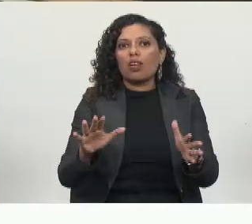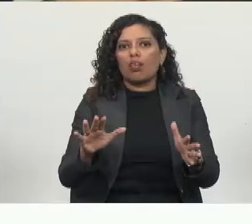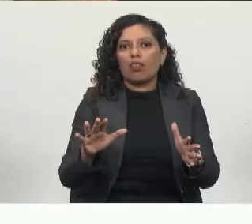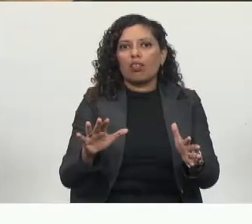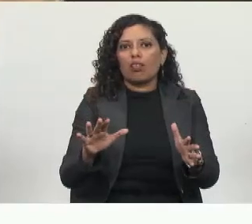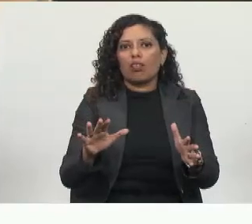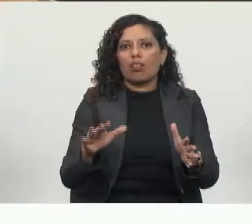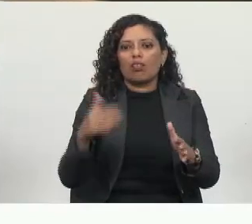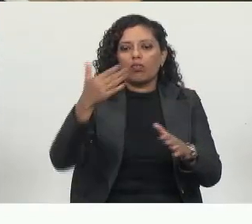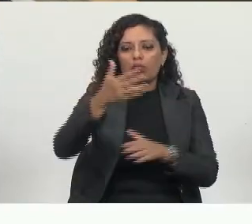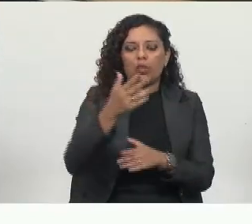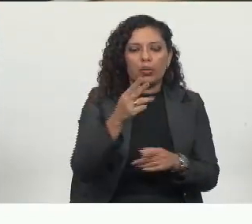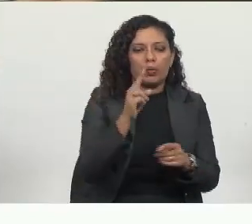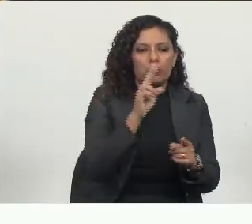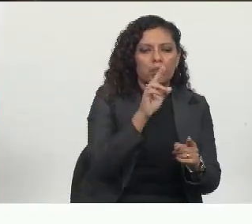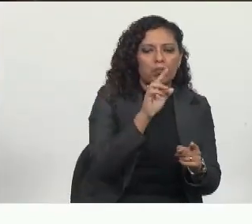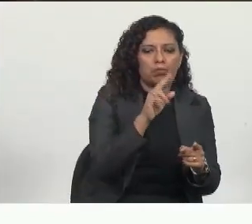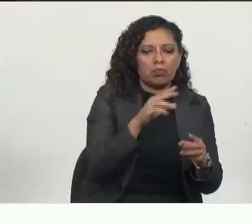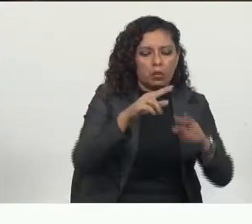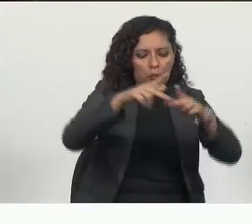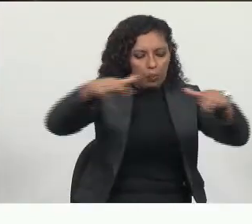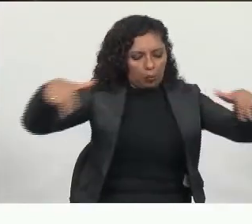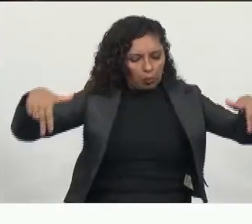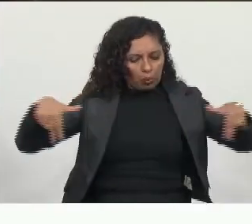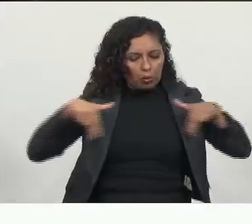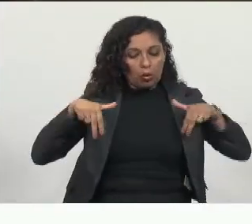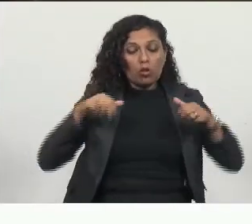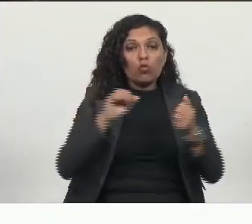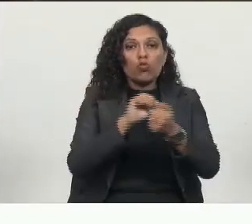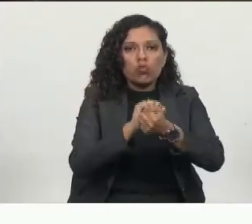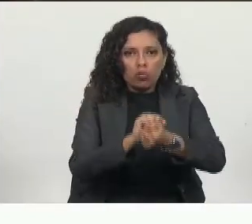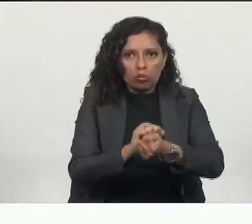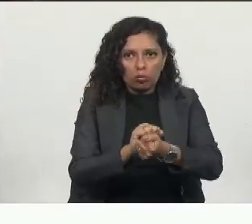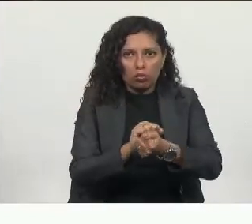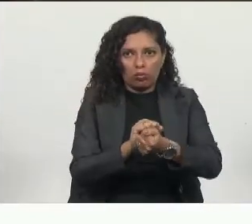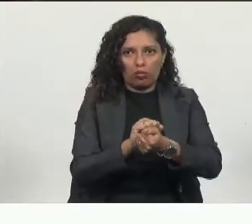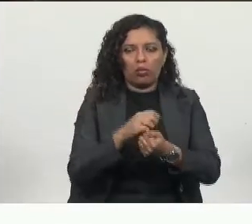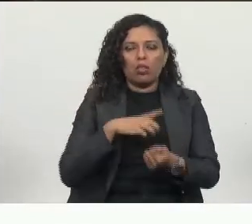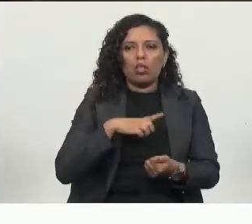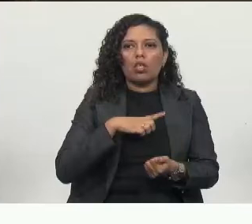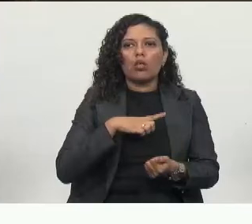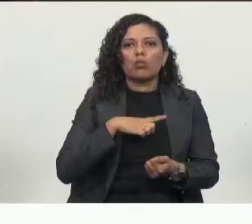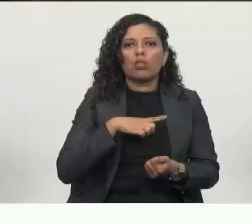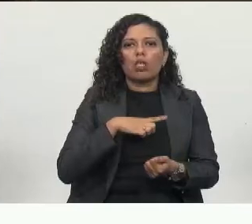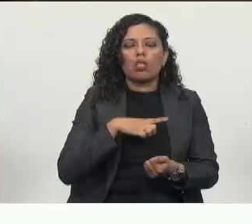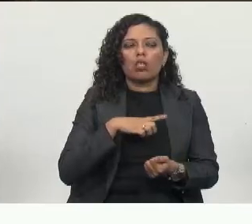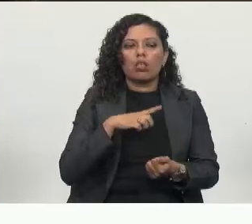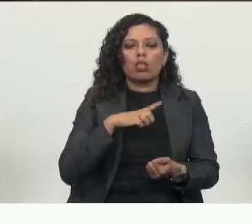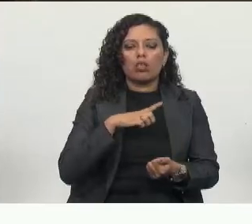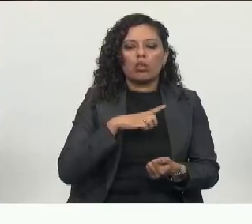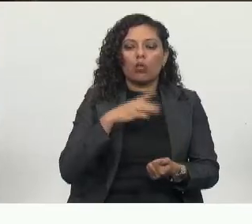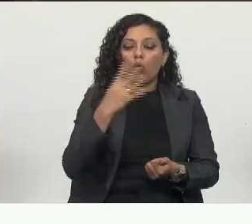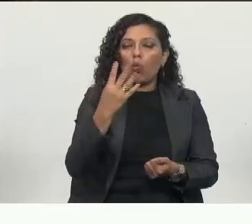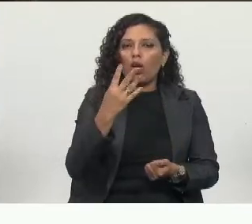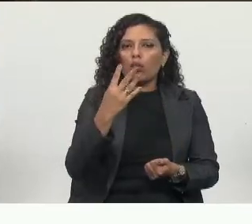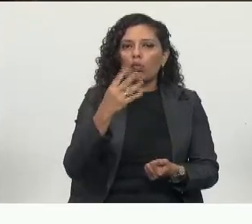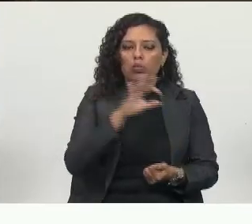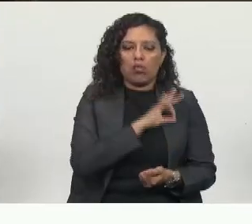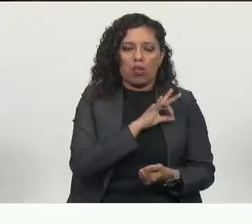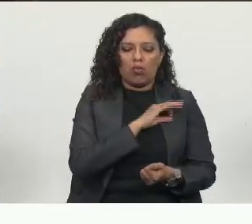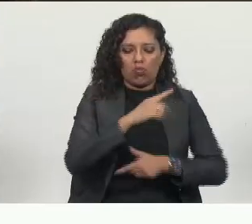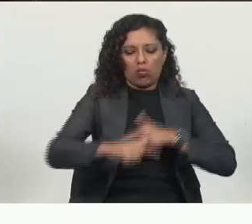que uns têm 2, eu até confesso que eu tenho mais, eu tenho 4 hoje por causa dessas